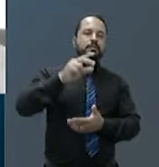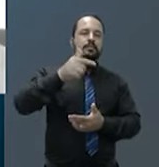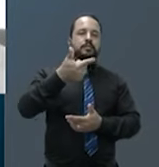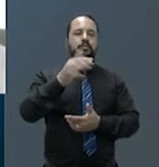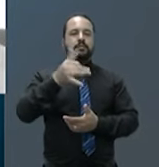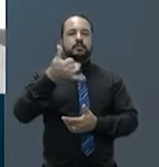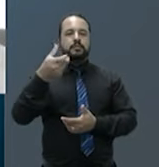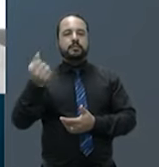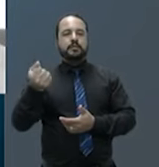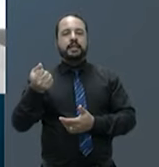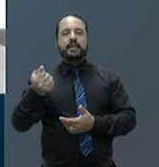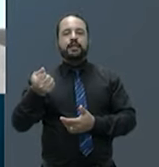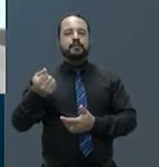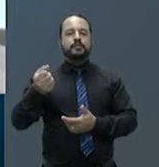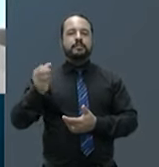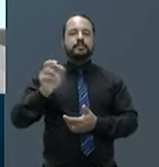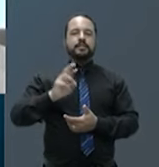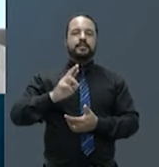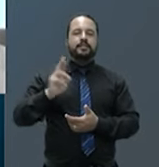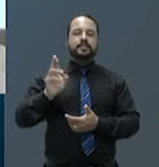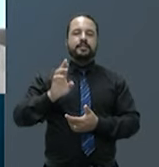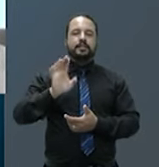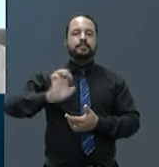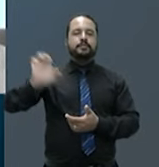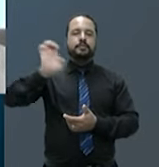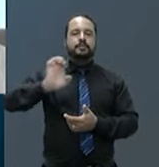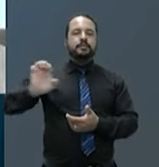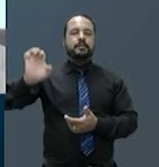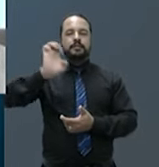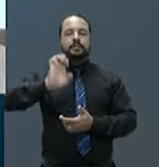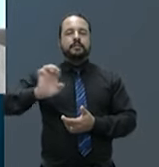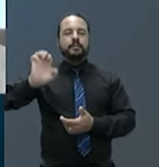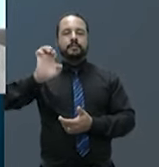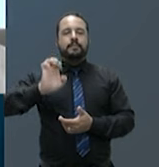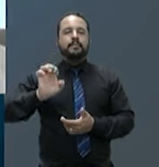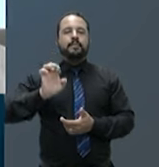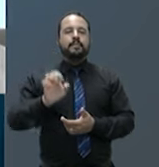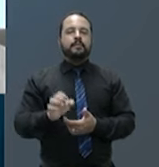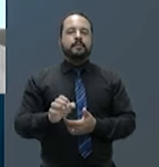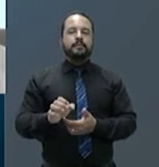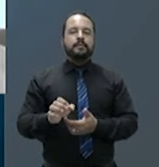euros. Ainda que se saiba que